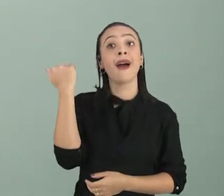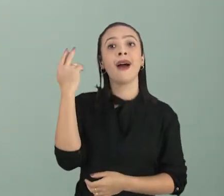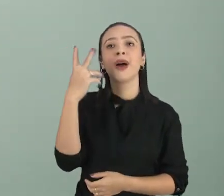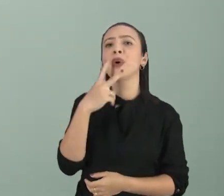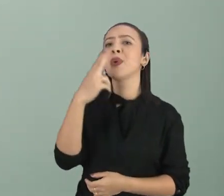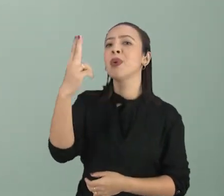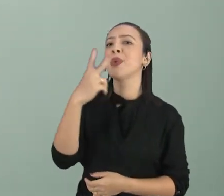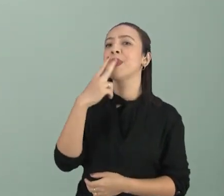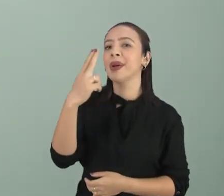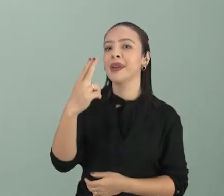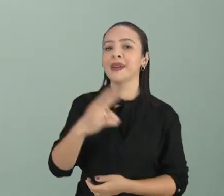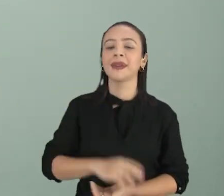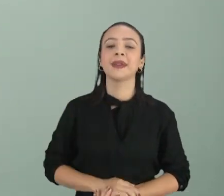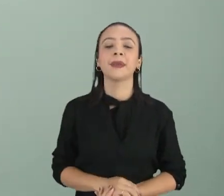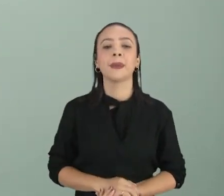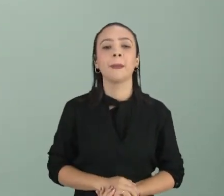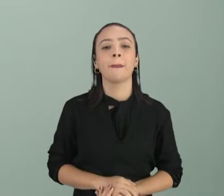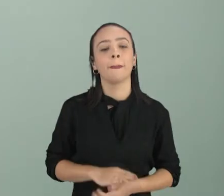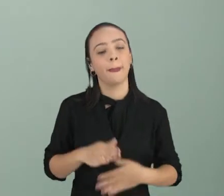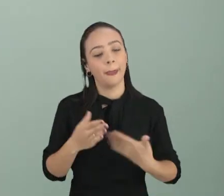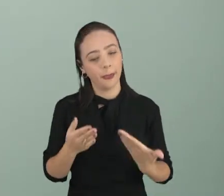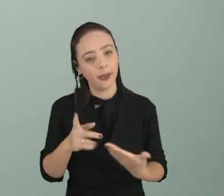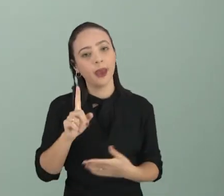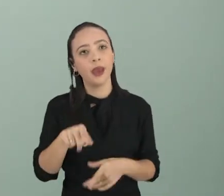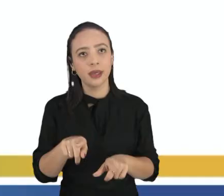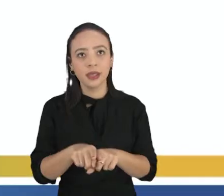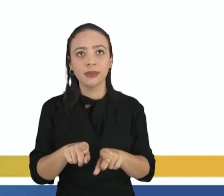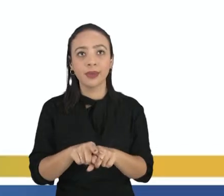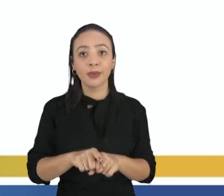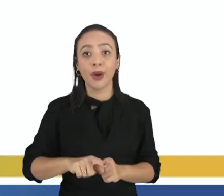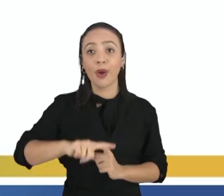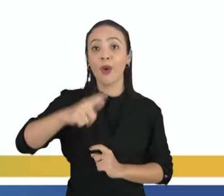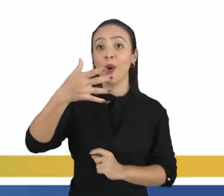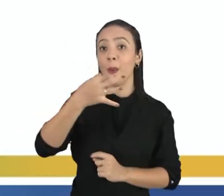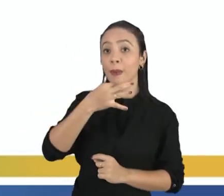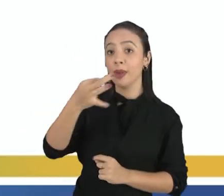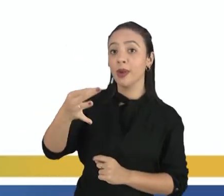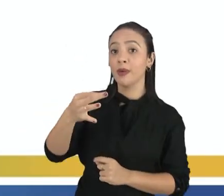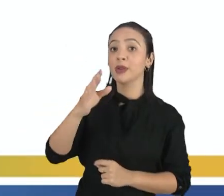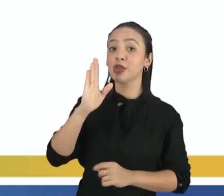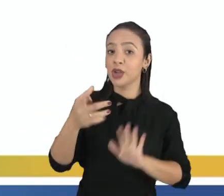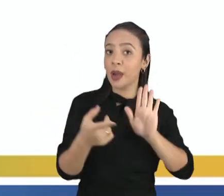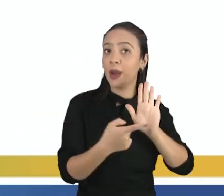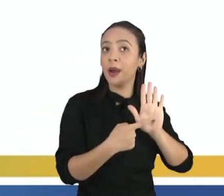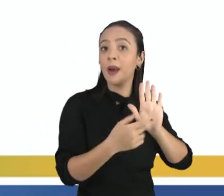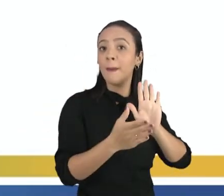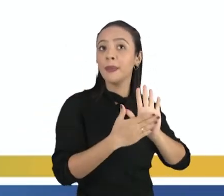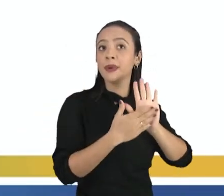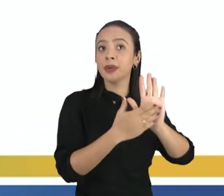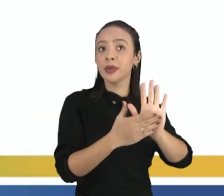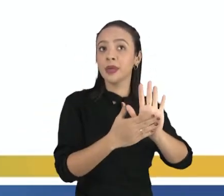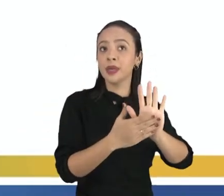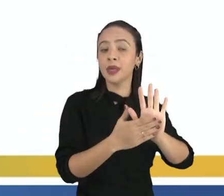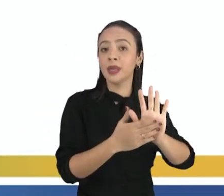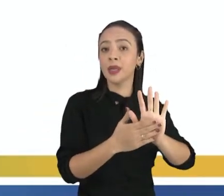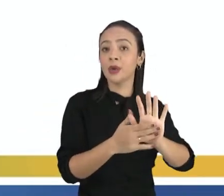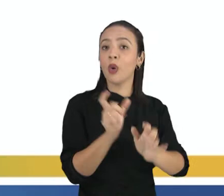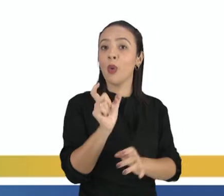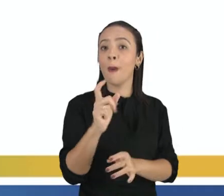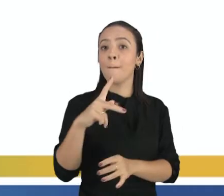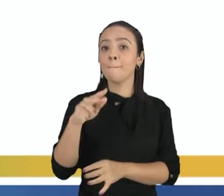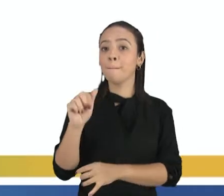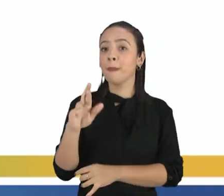Então, vejam que nós temos aí outra voz que foi marcada por esse parou de. Então, quando se tem